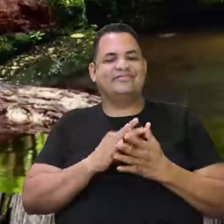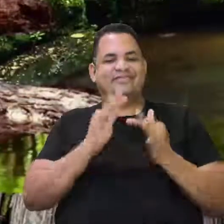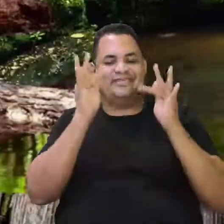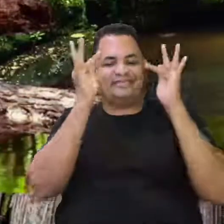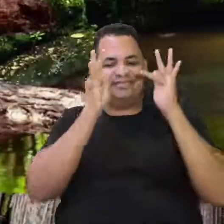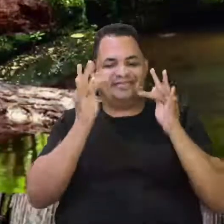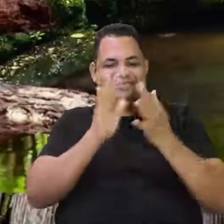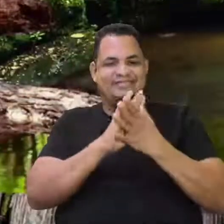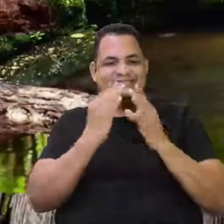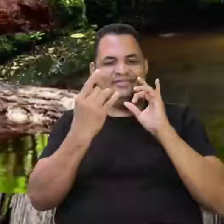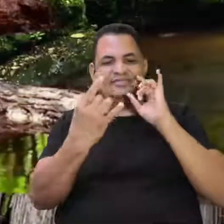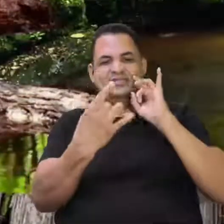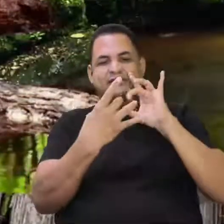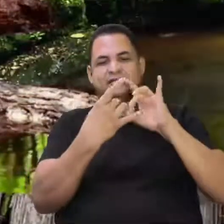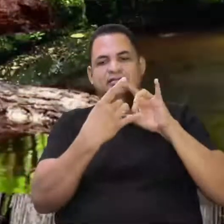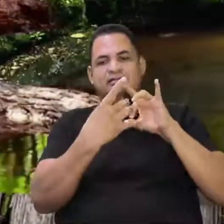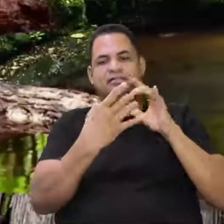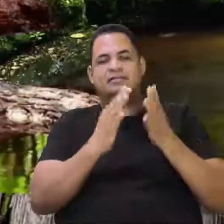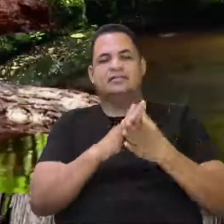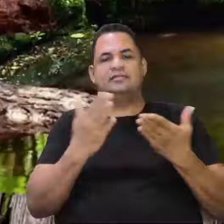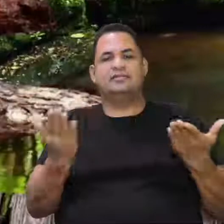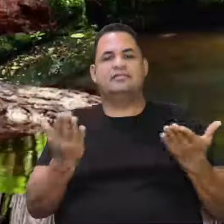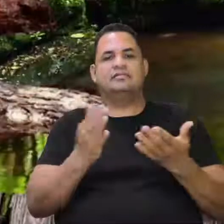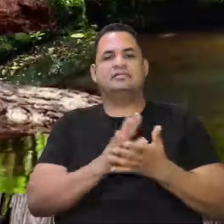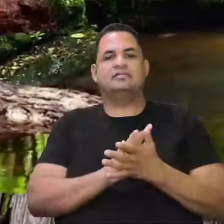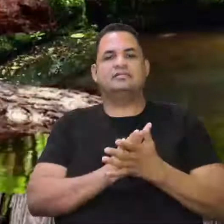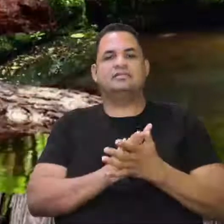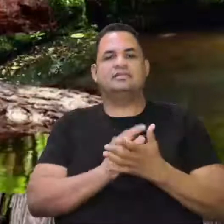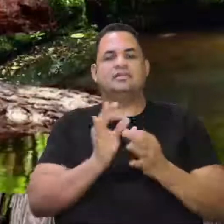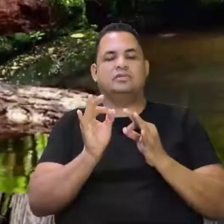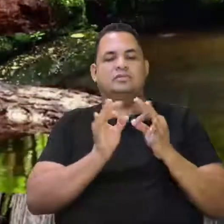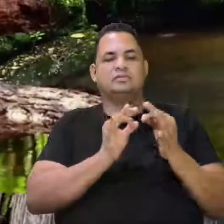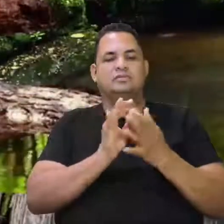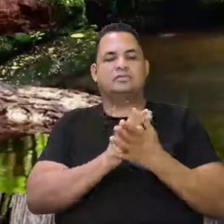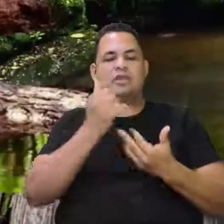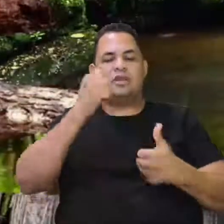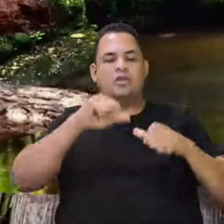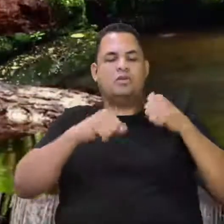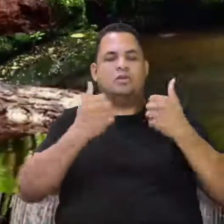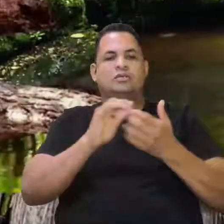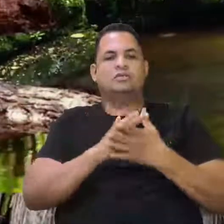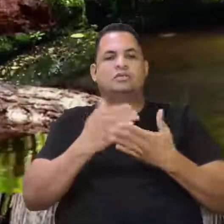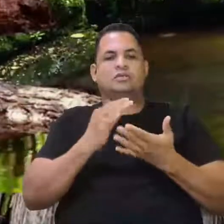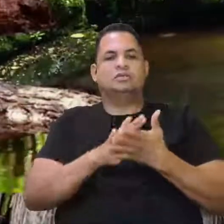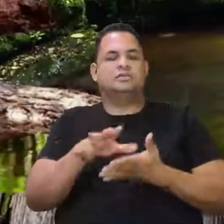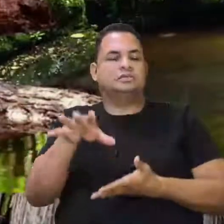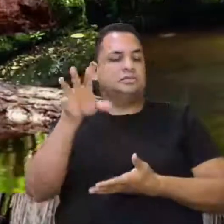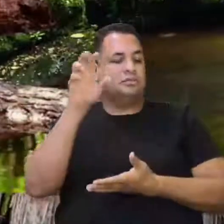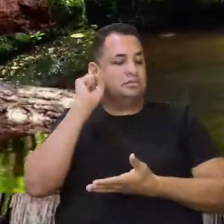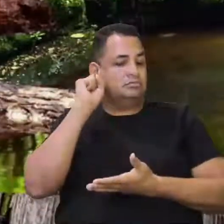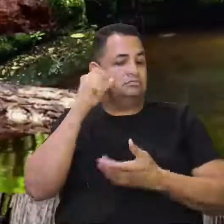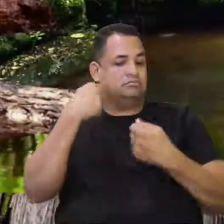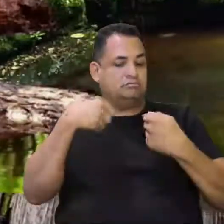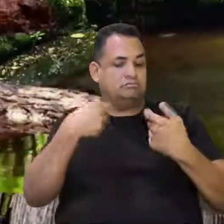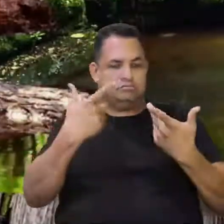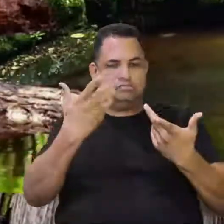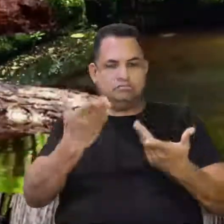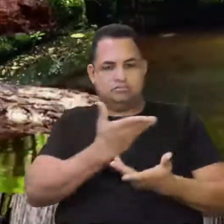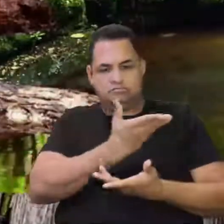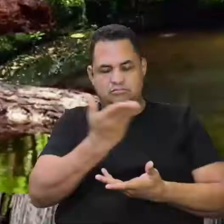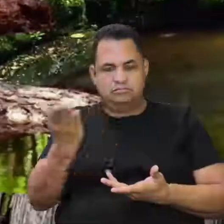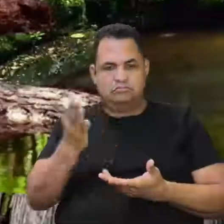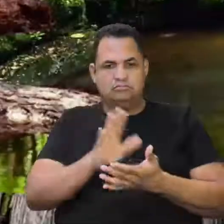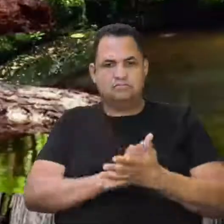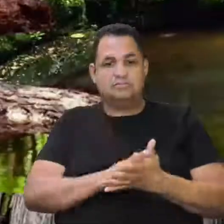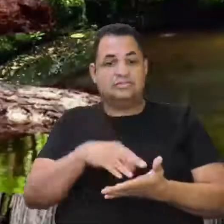feedback de vocês. Estamos aqui para construir algo de qualidade para vocês. Então, a gente precisa ouvi-los, tá bom? A gente vai